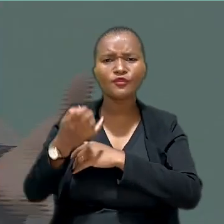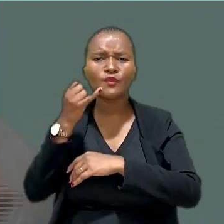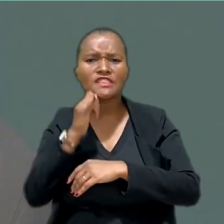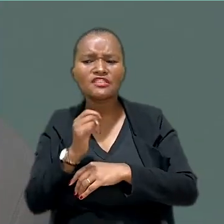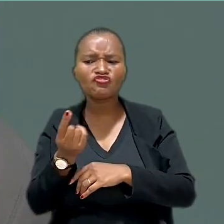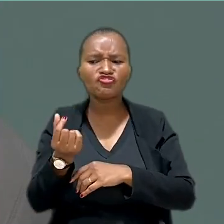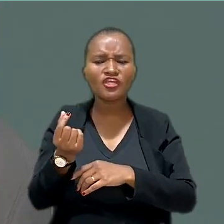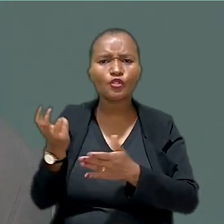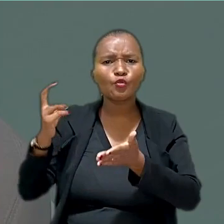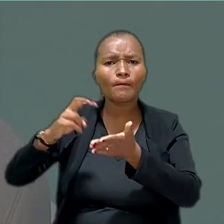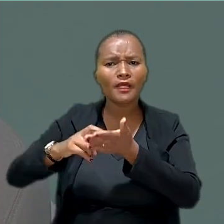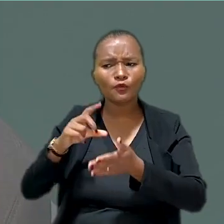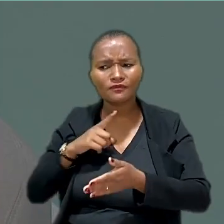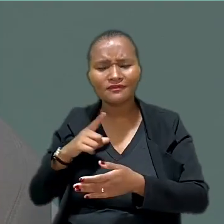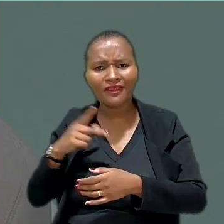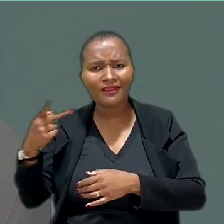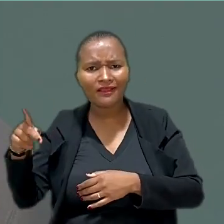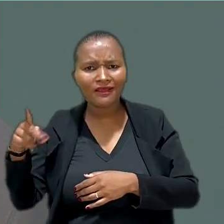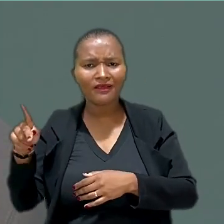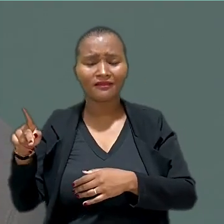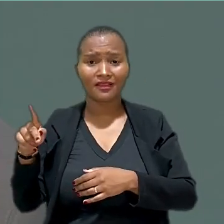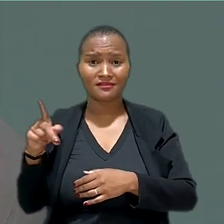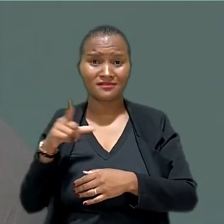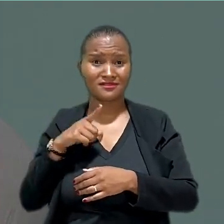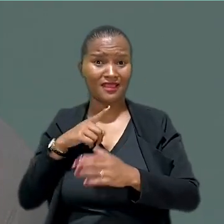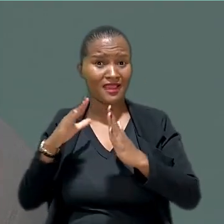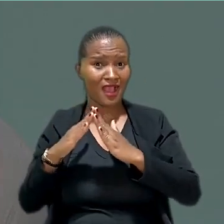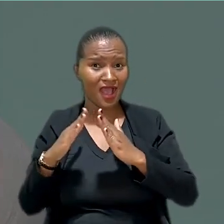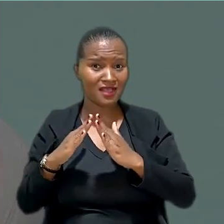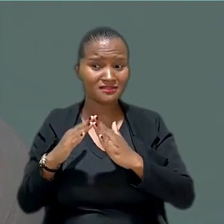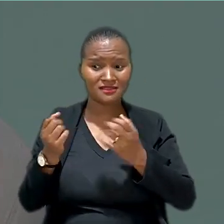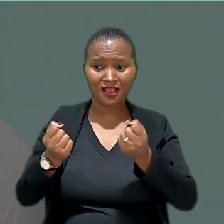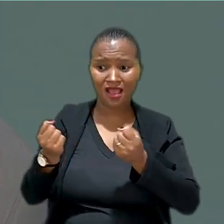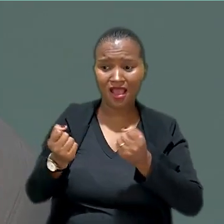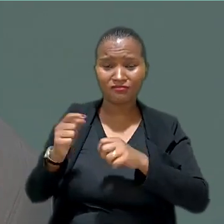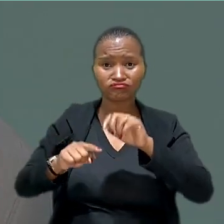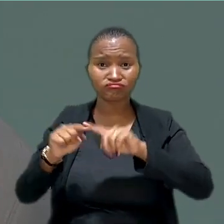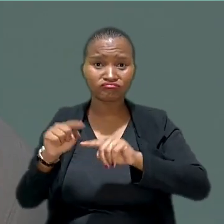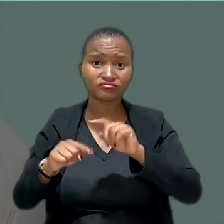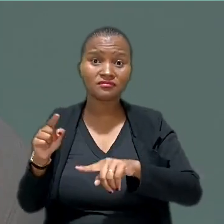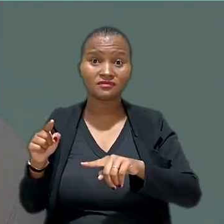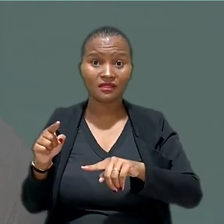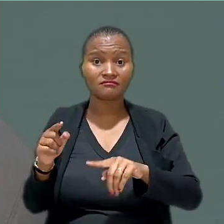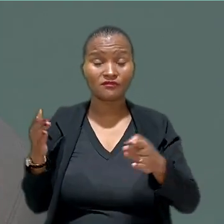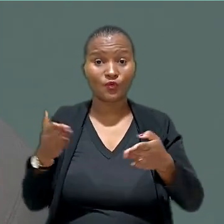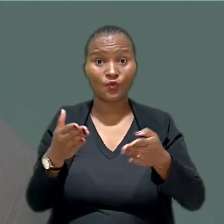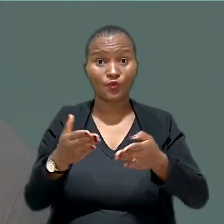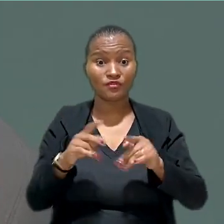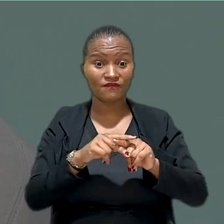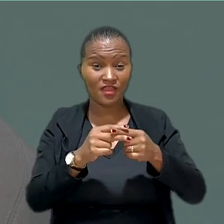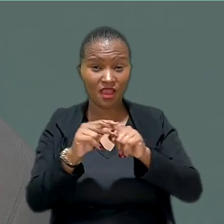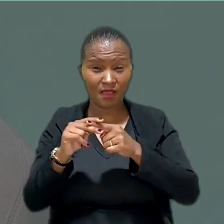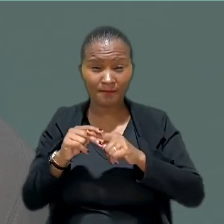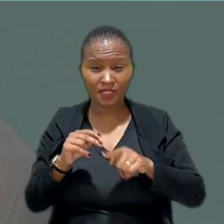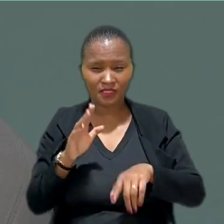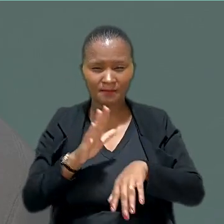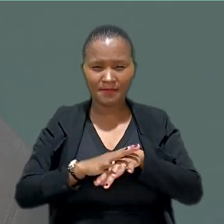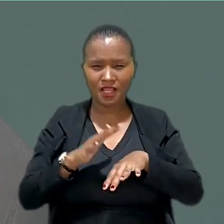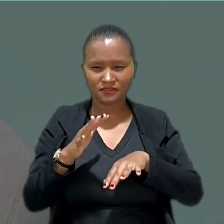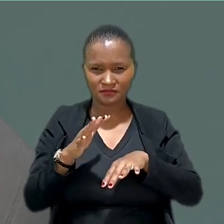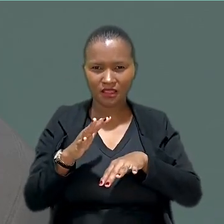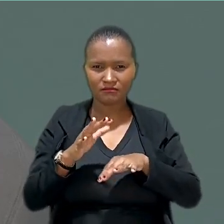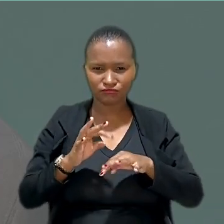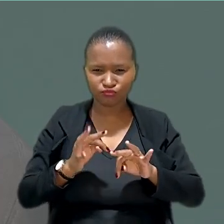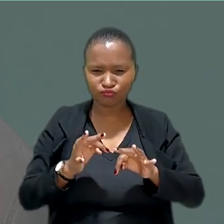em banco em nome daquela pessoa, se há imóveis em nome daquela pessoa. E hoje até as ferramentas mais sofisticadas de inteligência